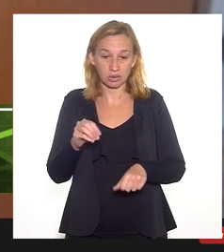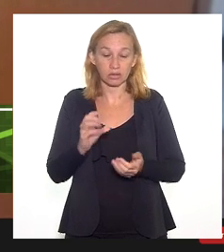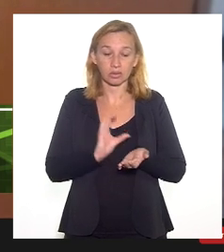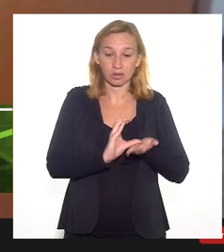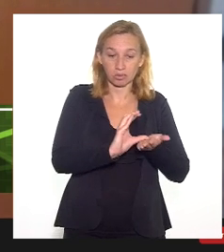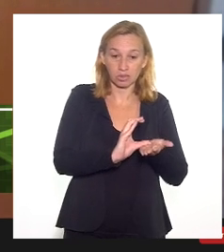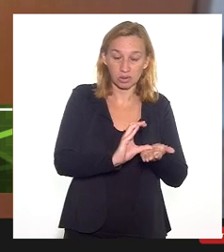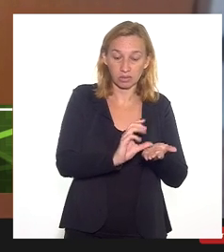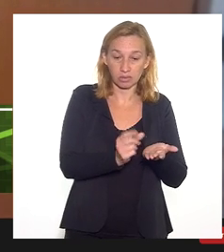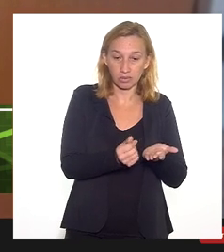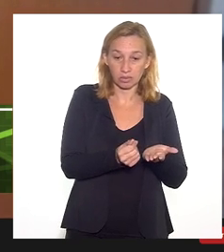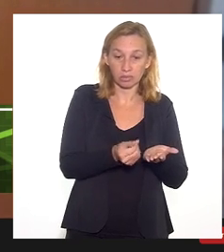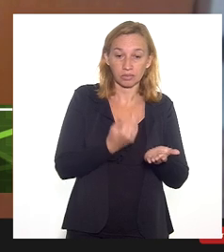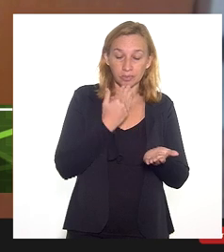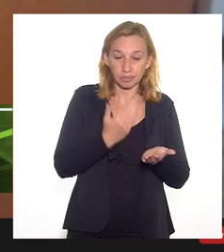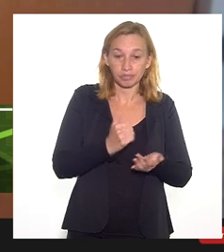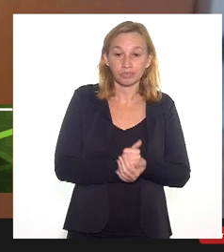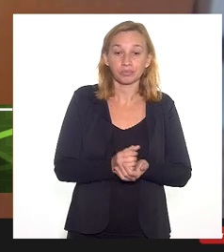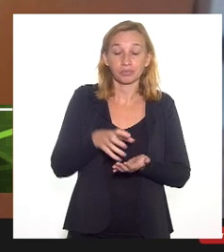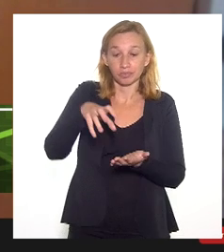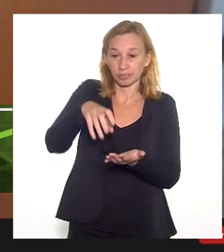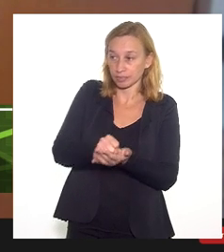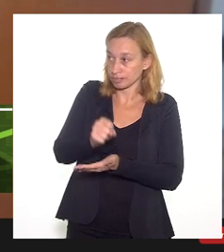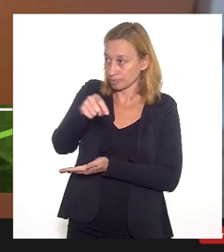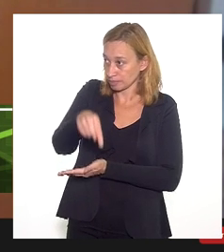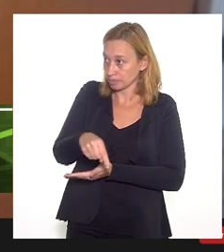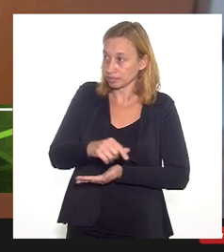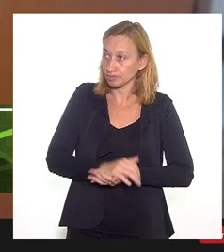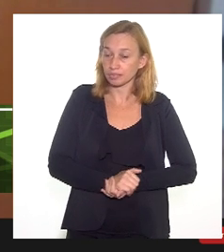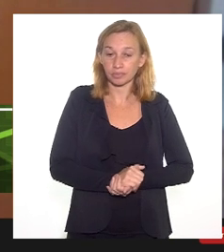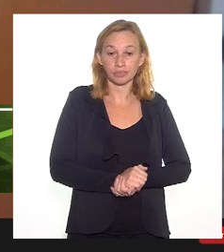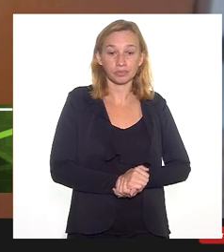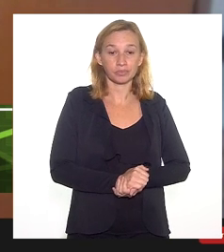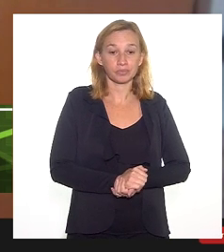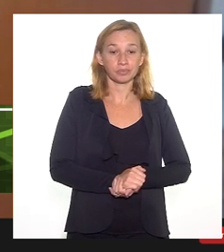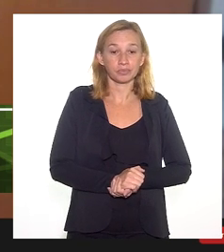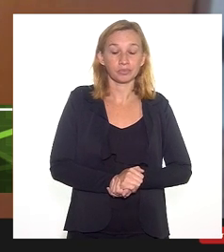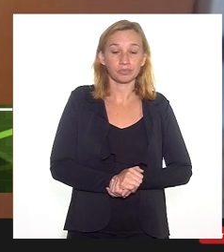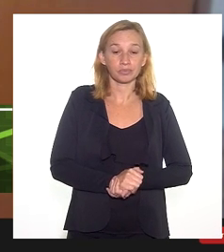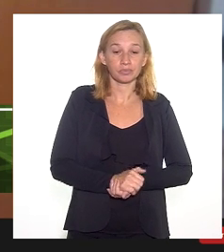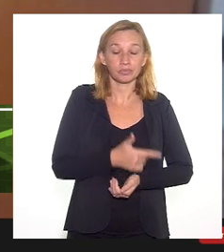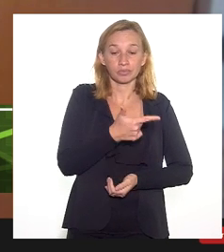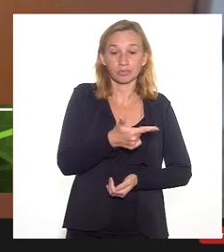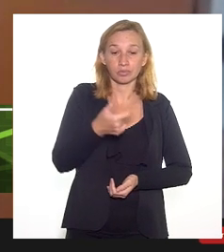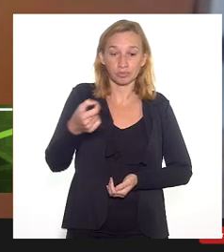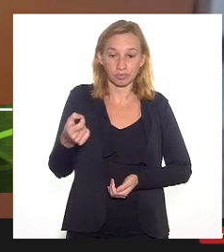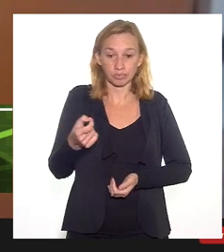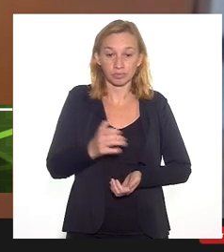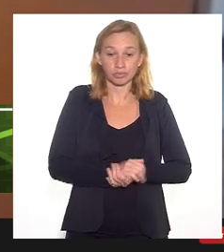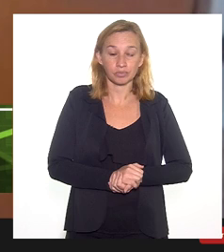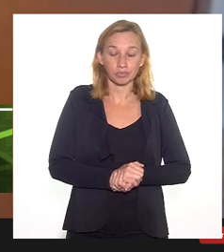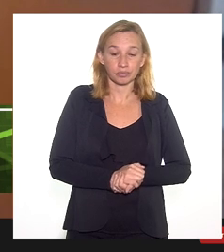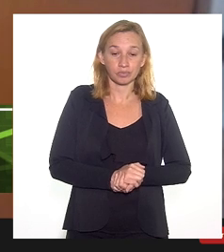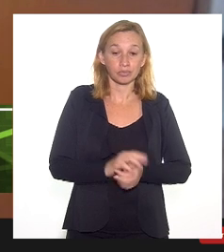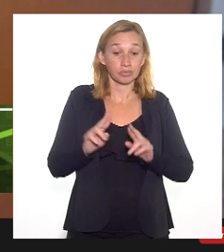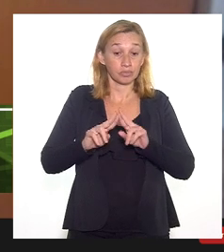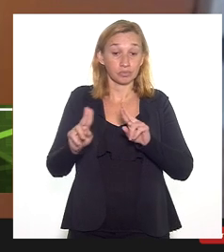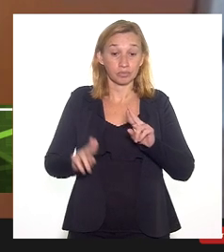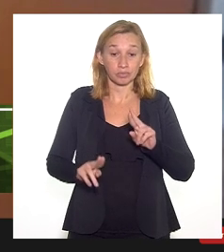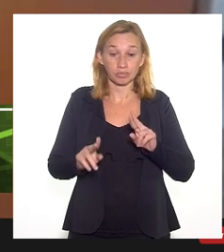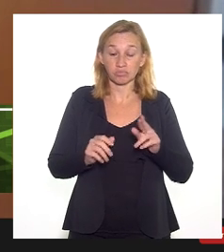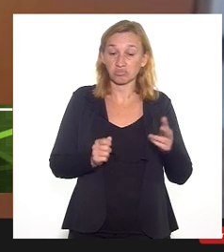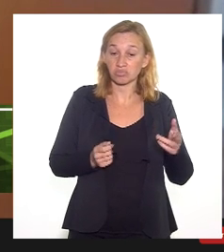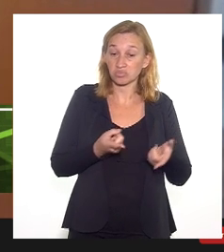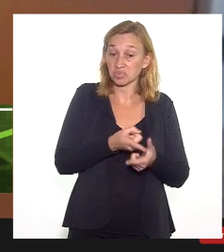garantem. Eu quero aqui fazer um registro de que em 2020 a UERJ não ficou